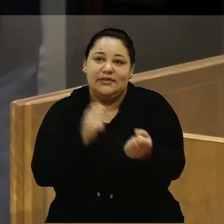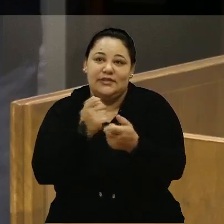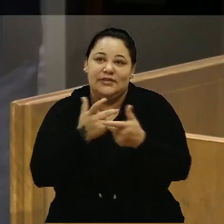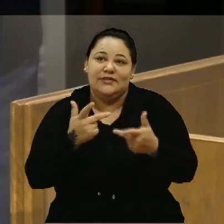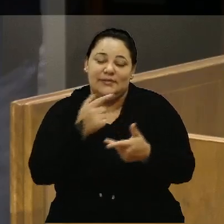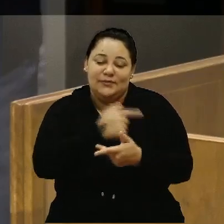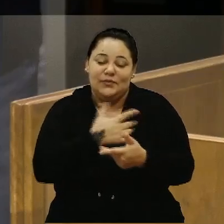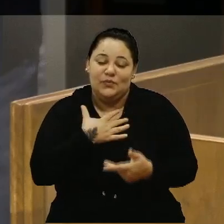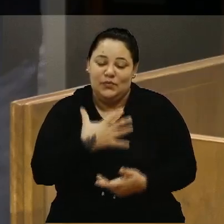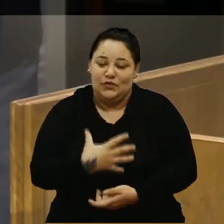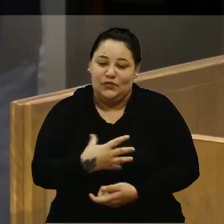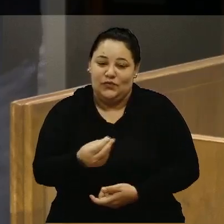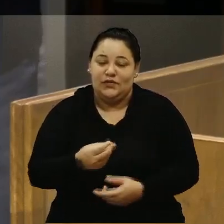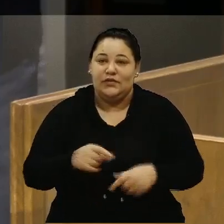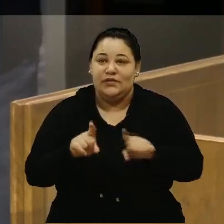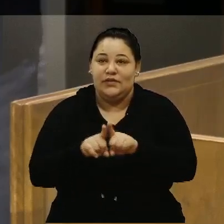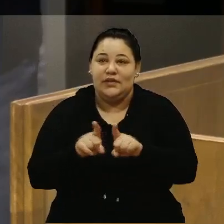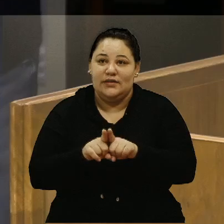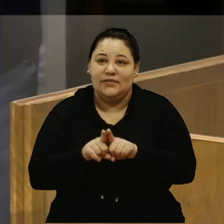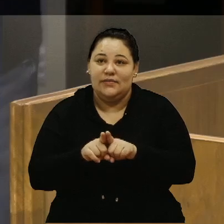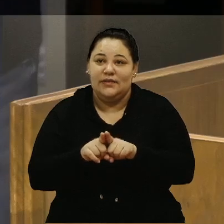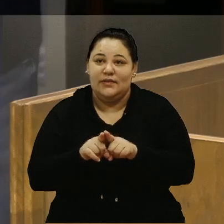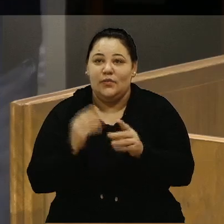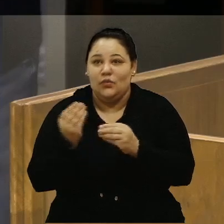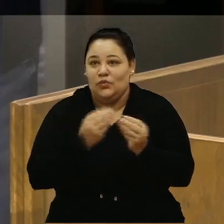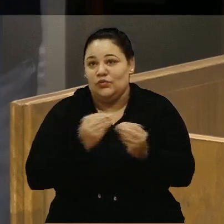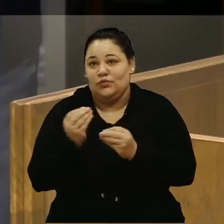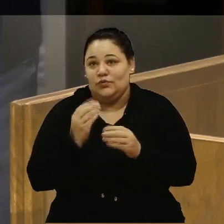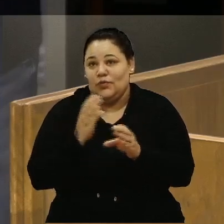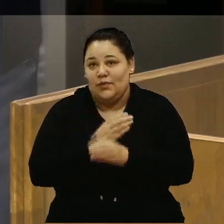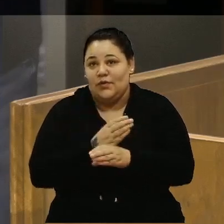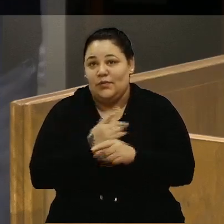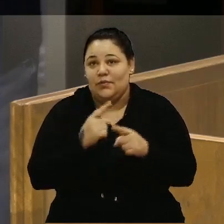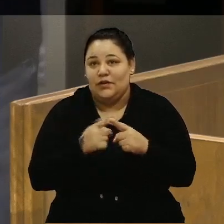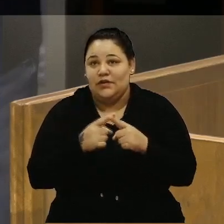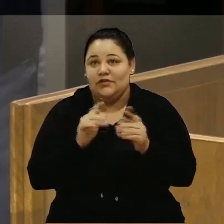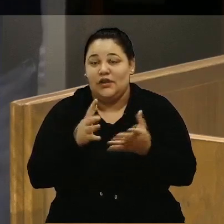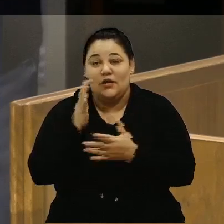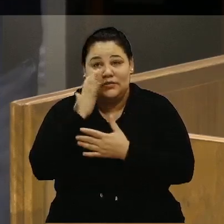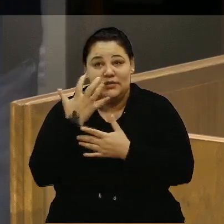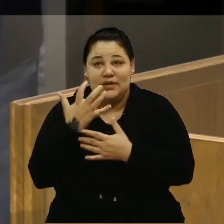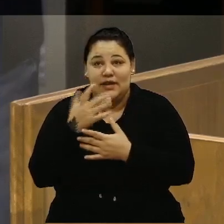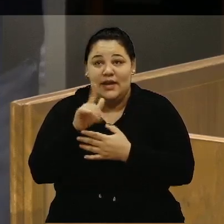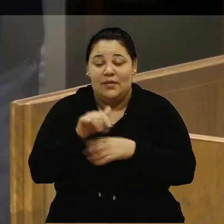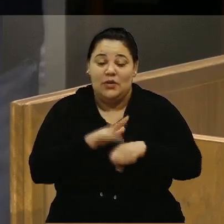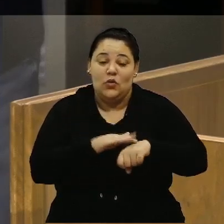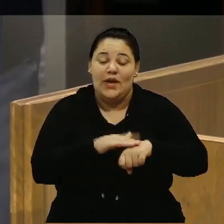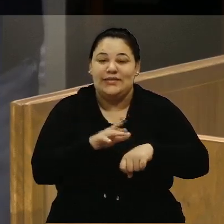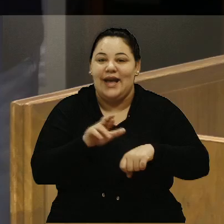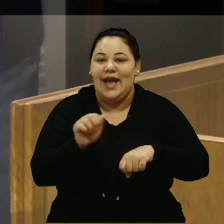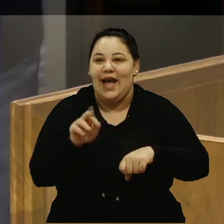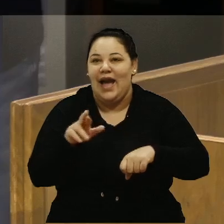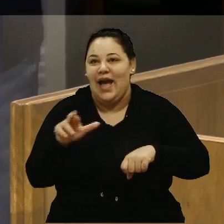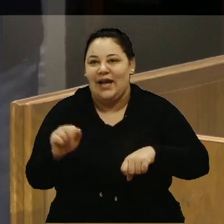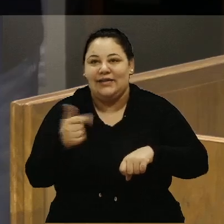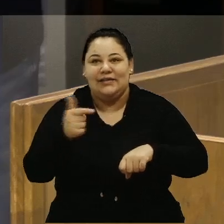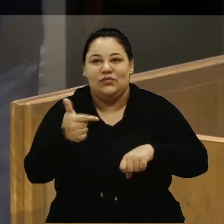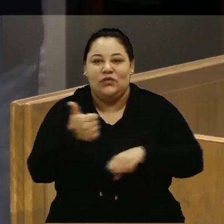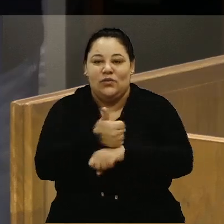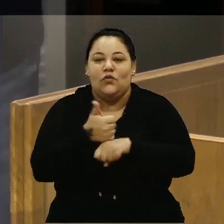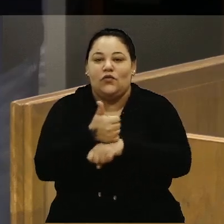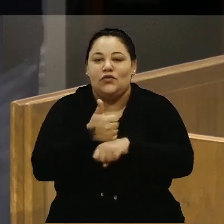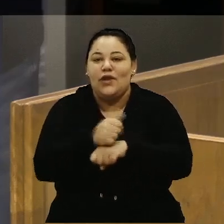dele, ela é bem complexa, porque a gente já passou por diversas situações. Como é uma doença rara, não se tem muitos profissionais que